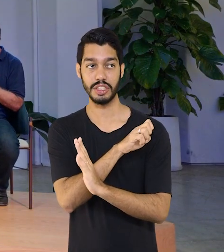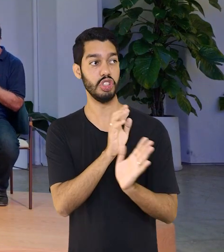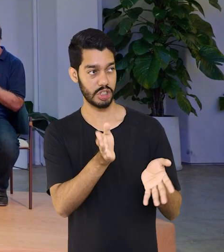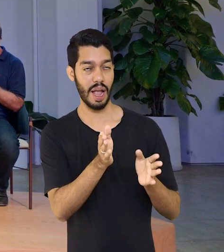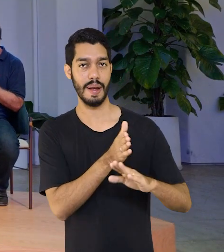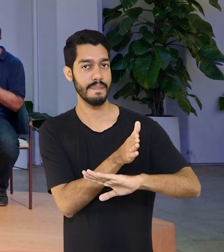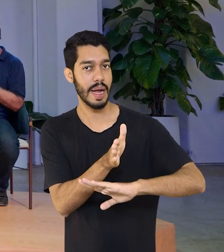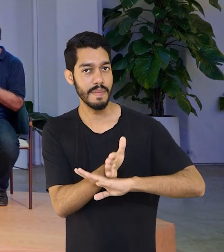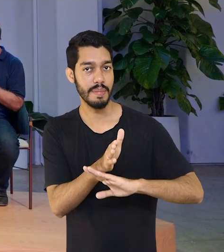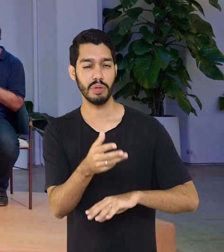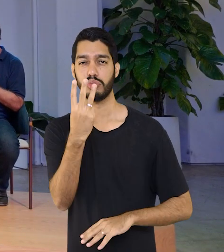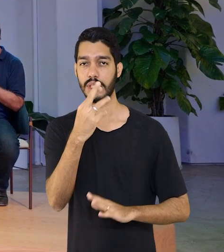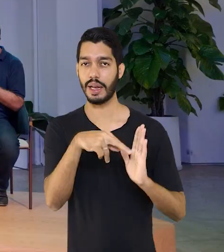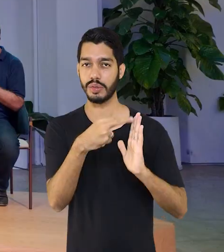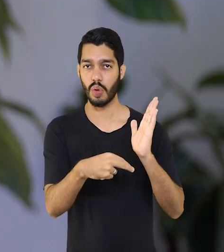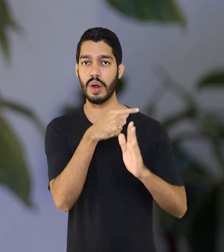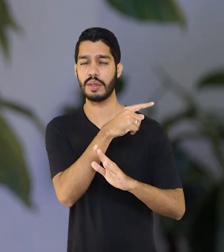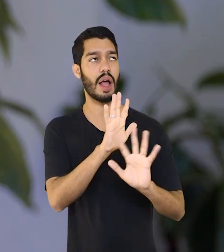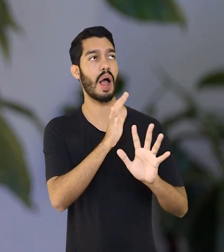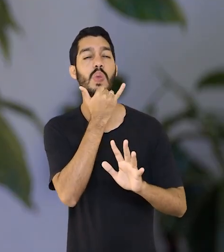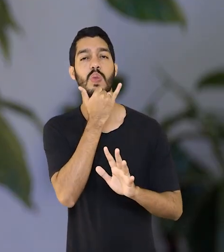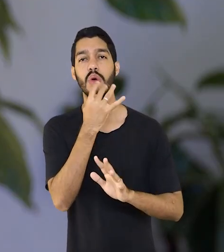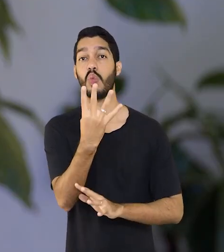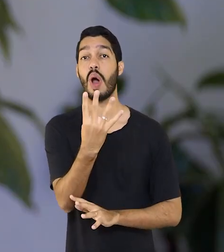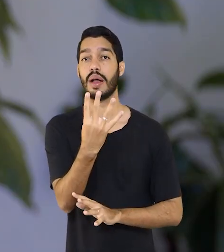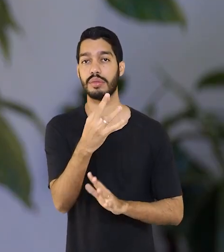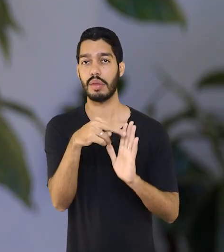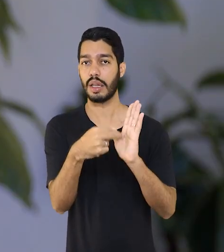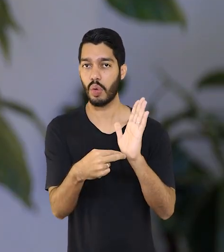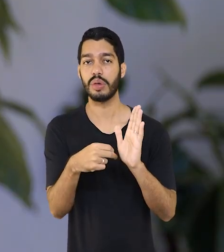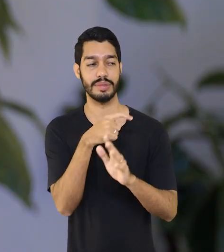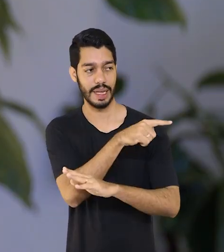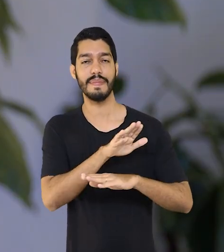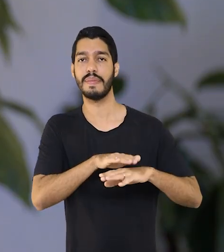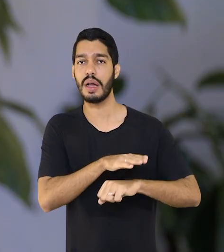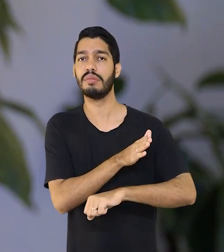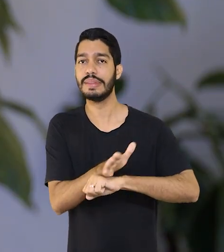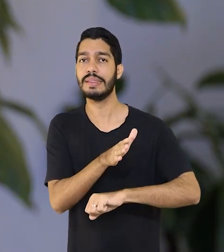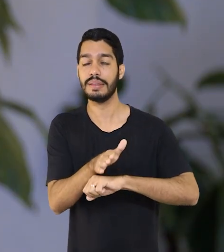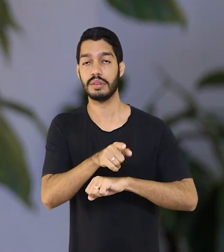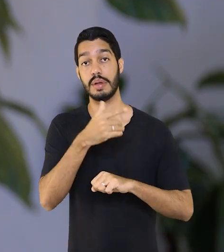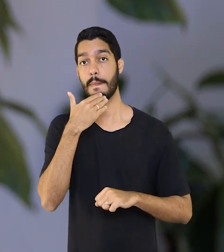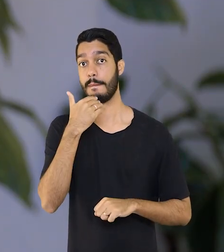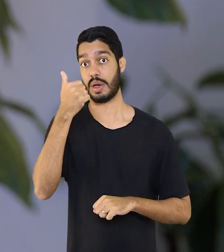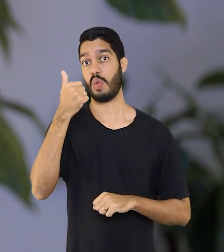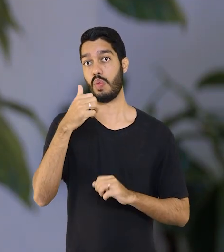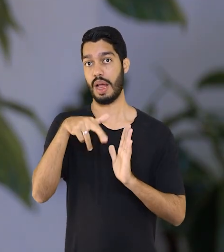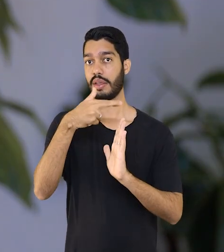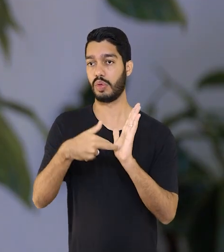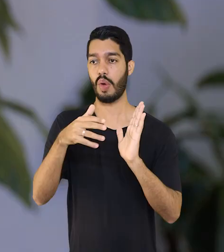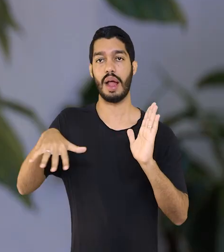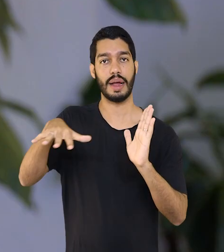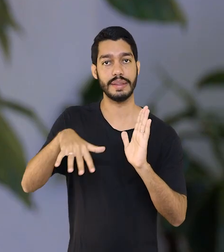de últimos 3 relatórios desses, 4 relatórios do IPCC. São os melhores relatórios de